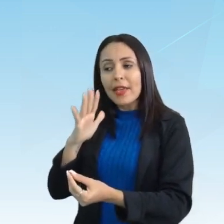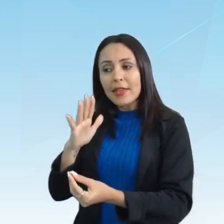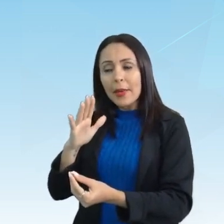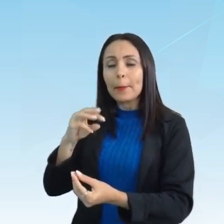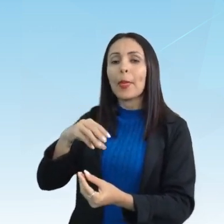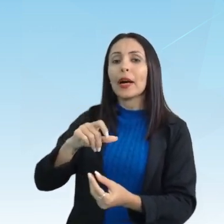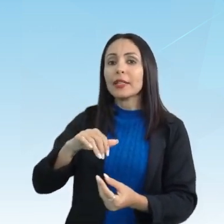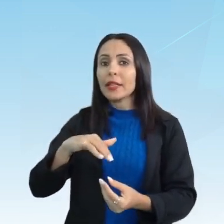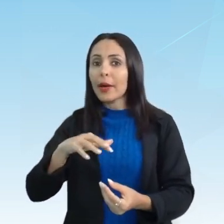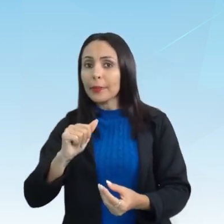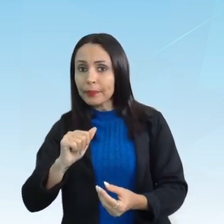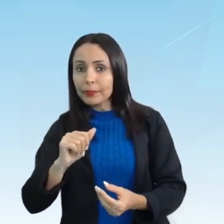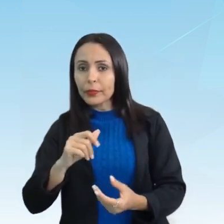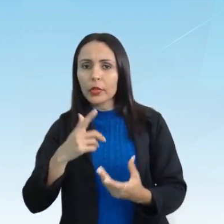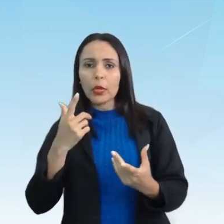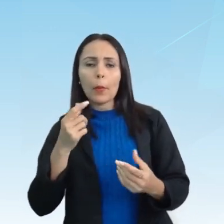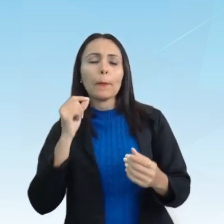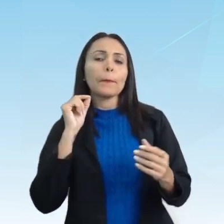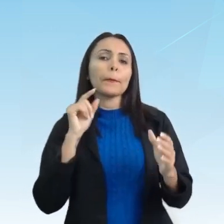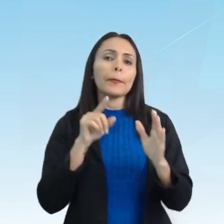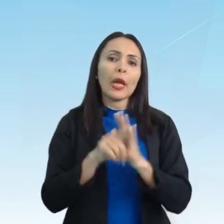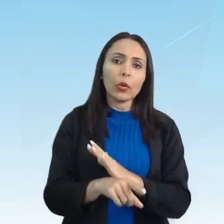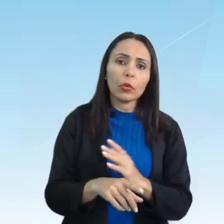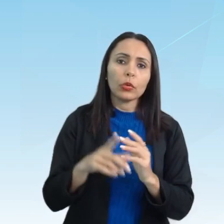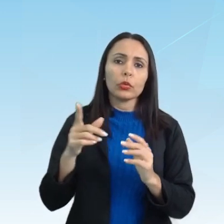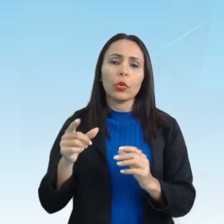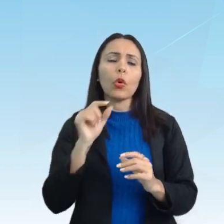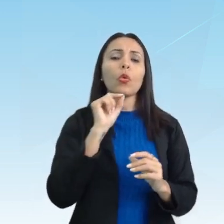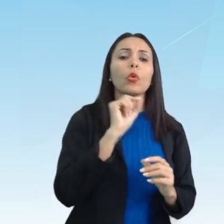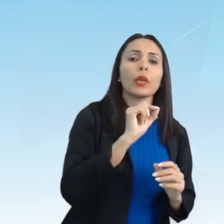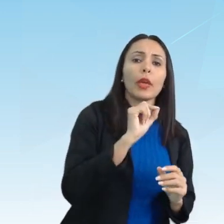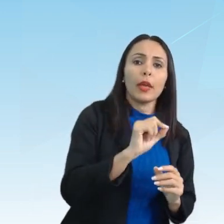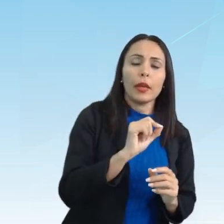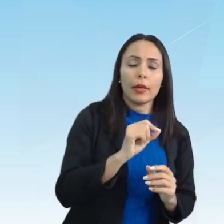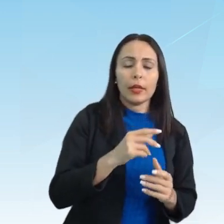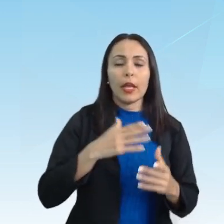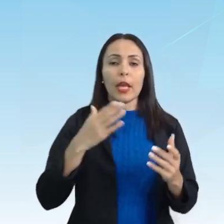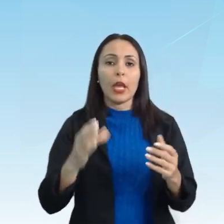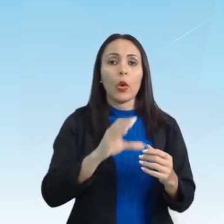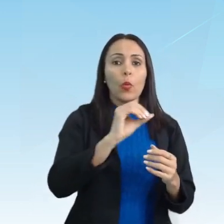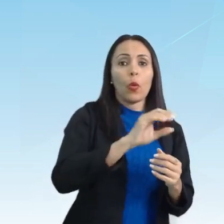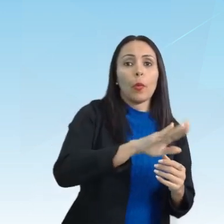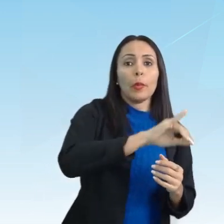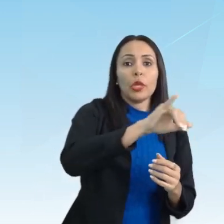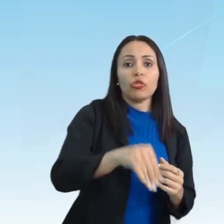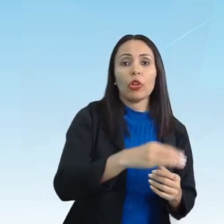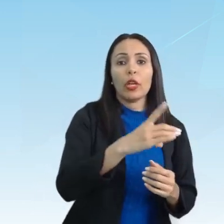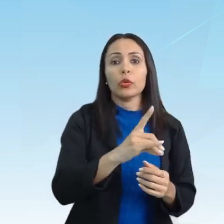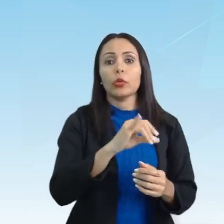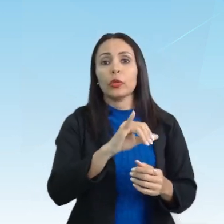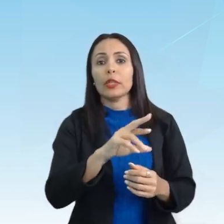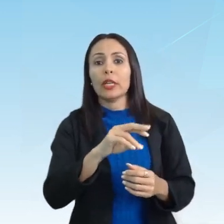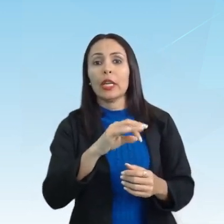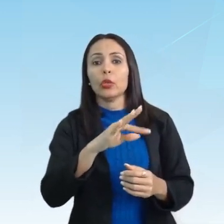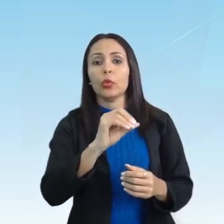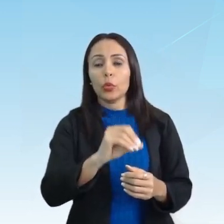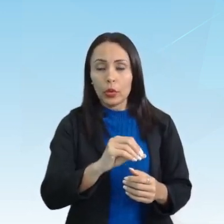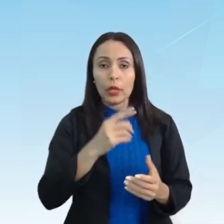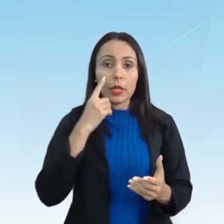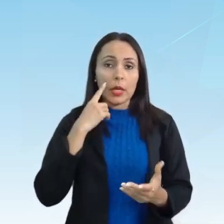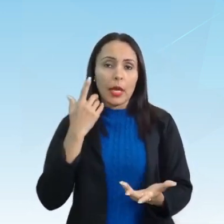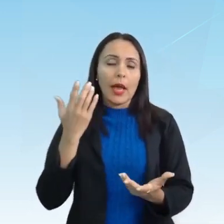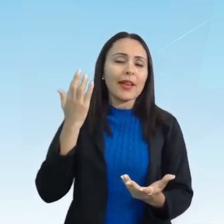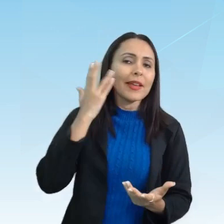Maria. Quando eu pergunto o que é o objeto direto e a quem objeto indireto. Mas